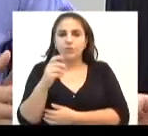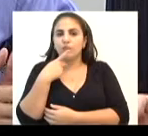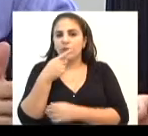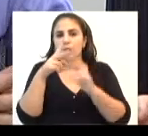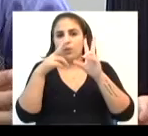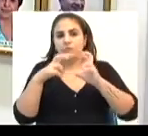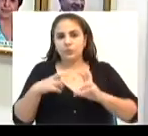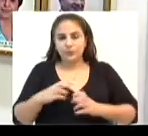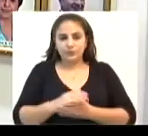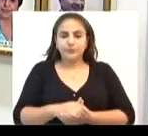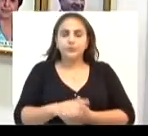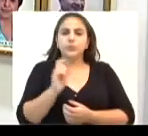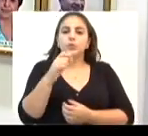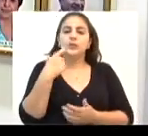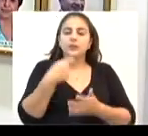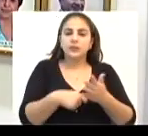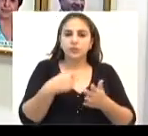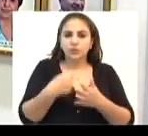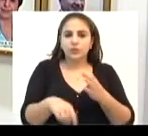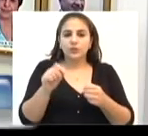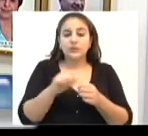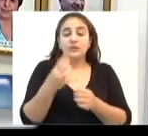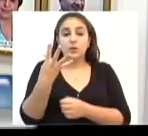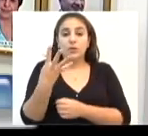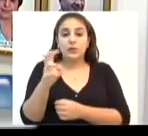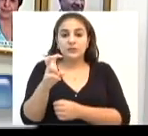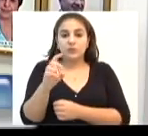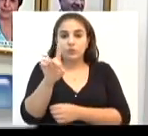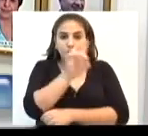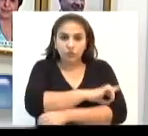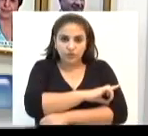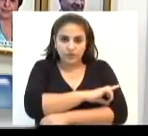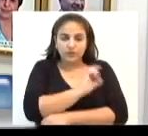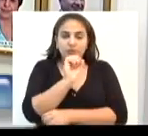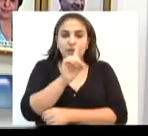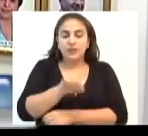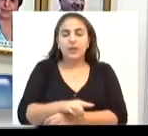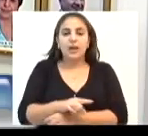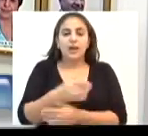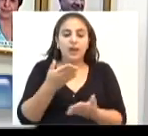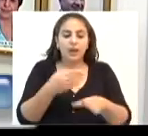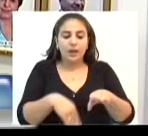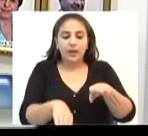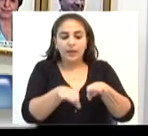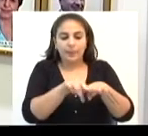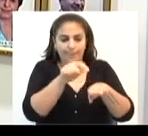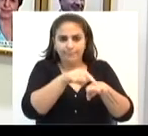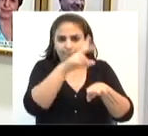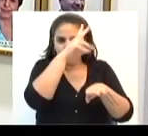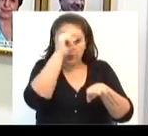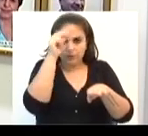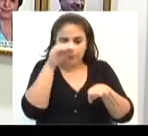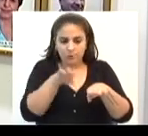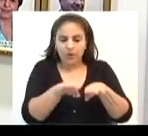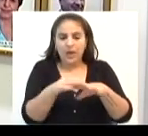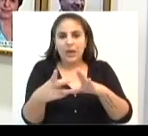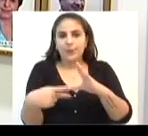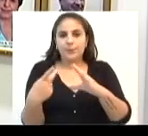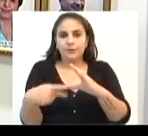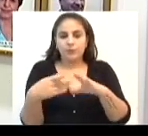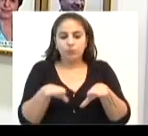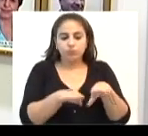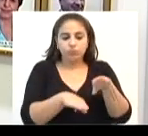o assunto. O que tentou se fazer nesses 45 dias era equilibrar um pouquinho com o turno da Prefeitura. A